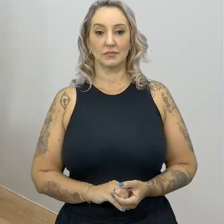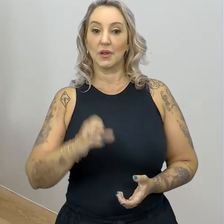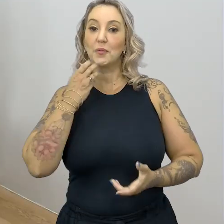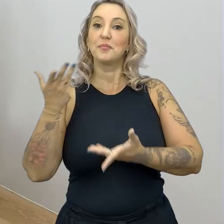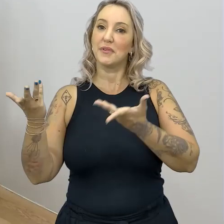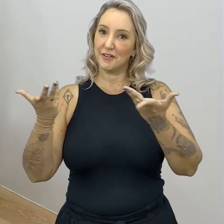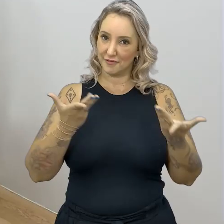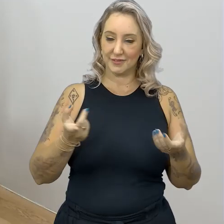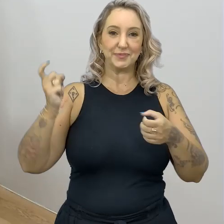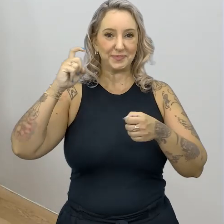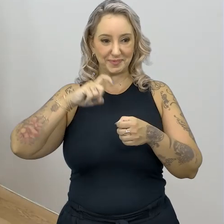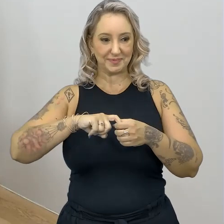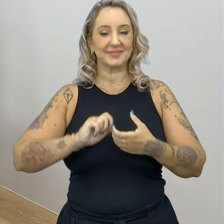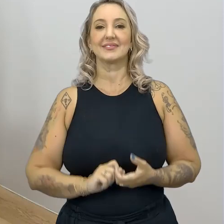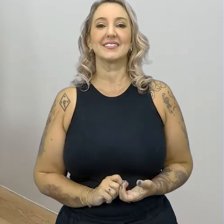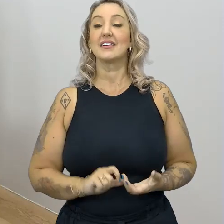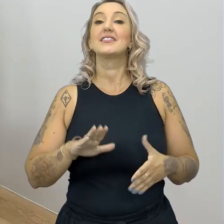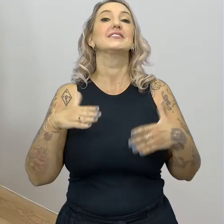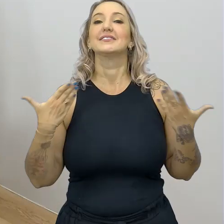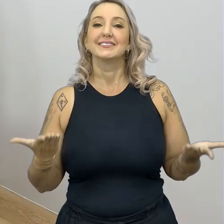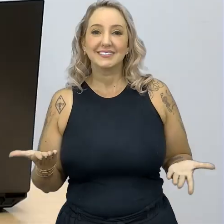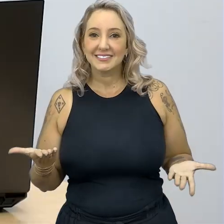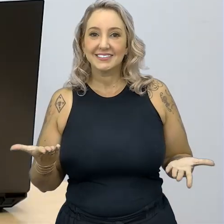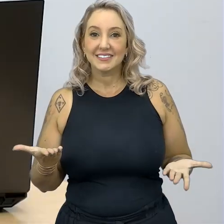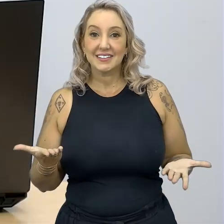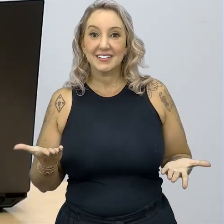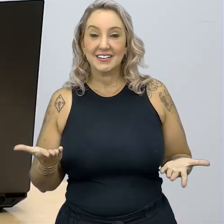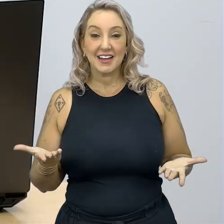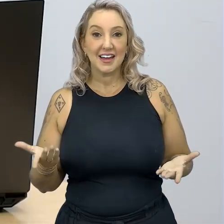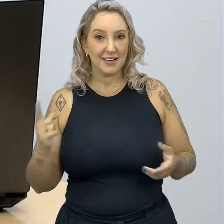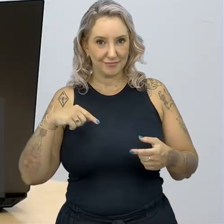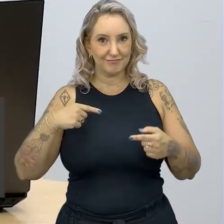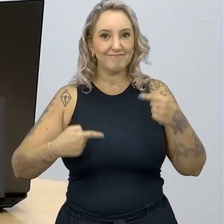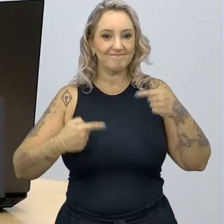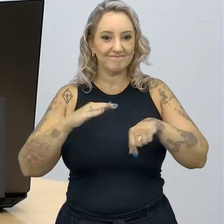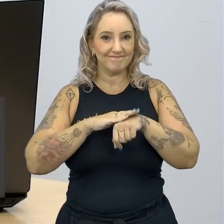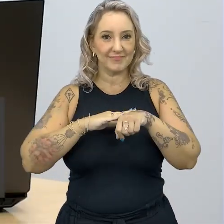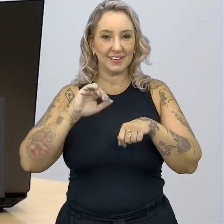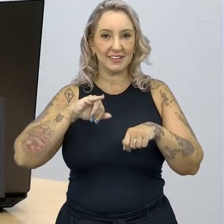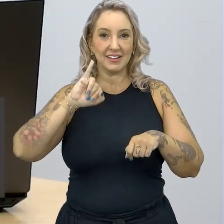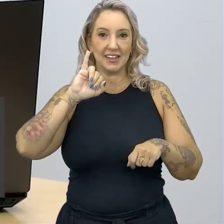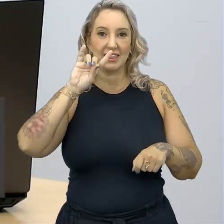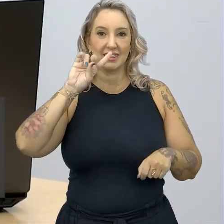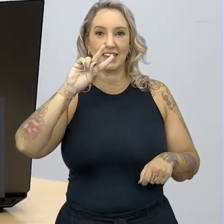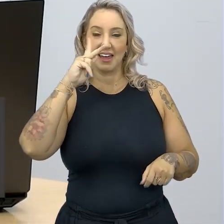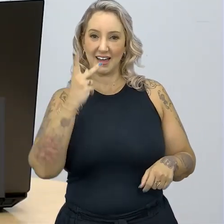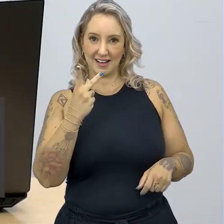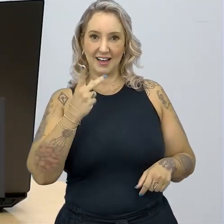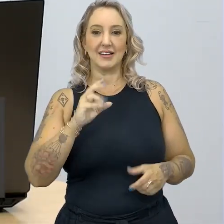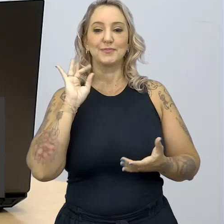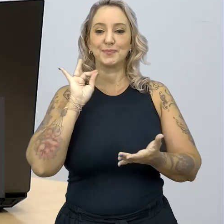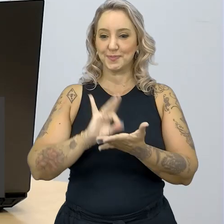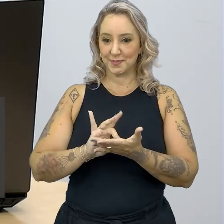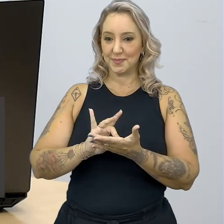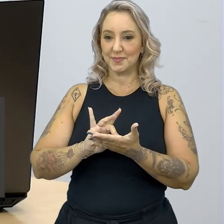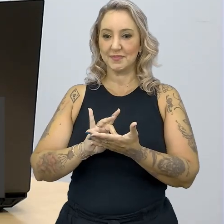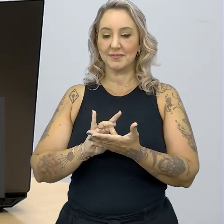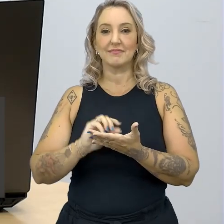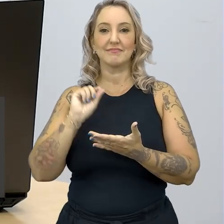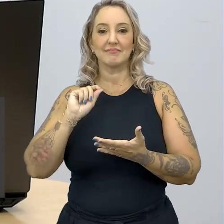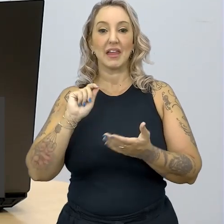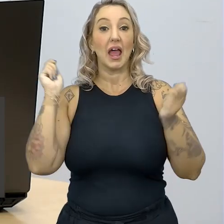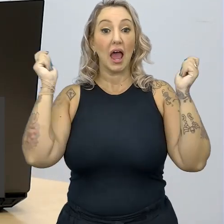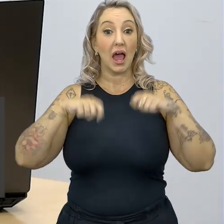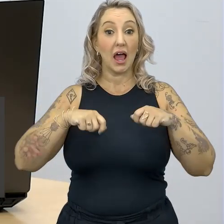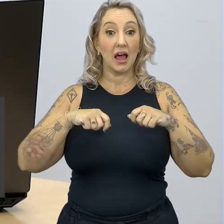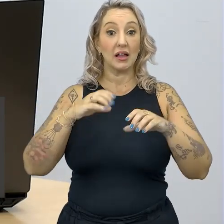Bem-vindos de volta. E aí, pessoal, vamos voltar a falar um pouquinho sobre o IDH, que realmente é a habilidade